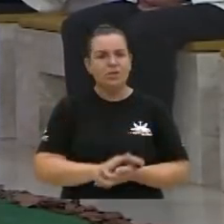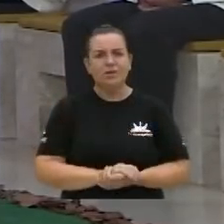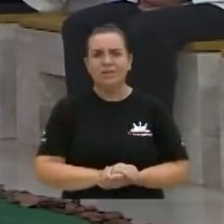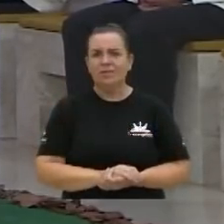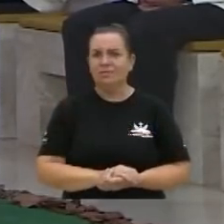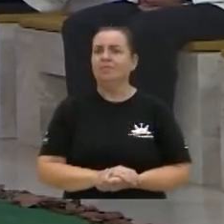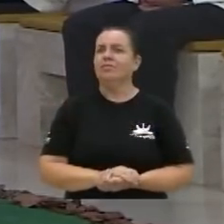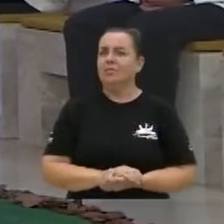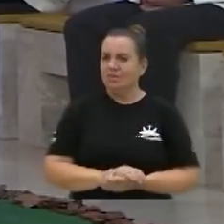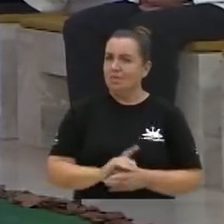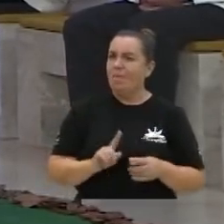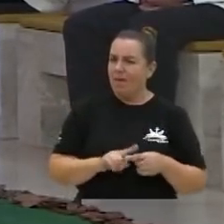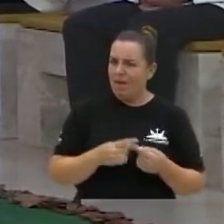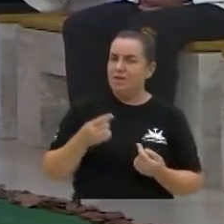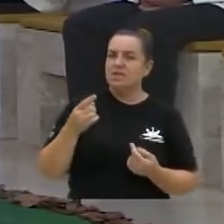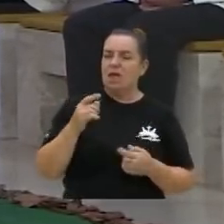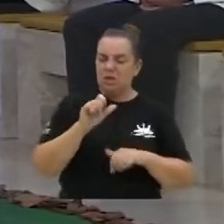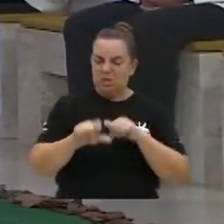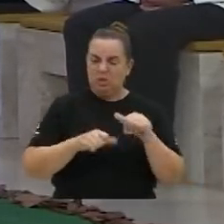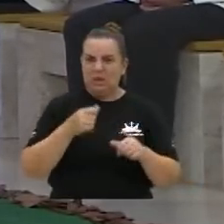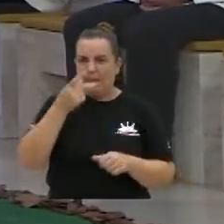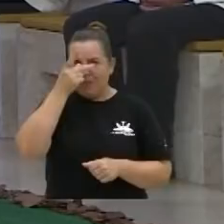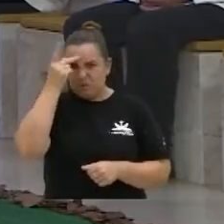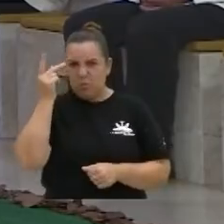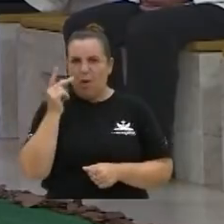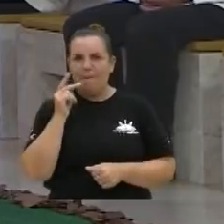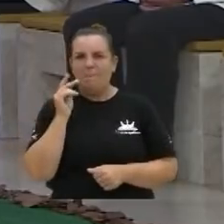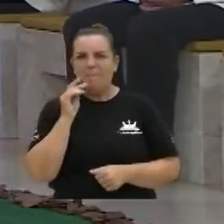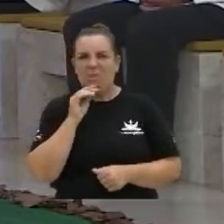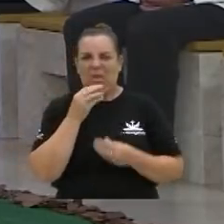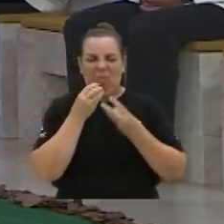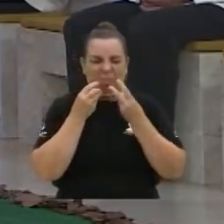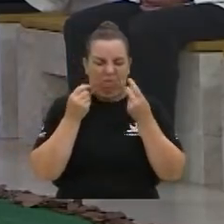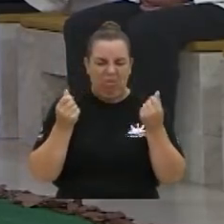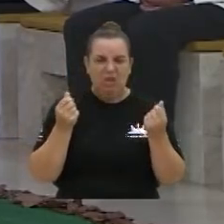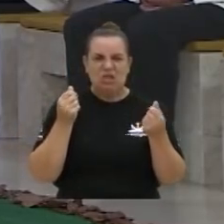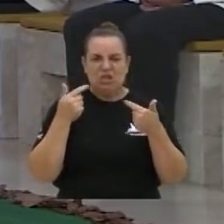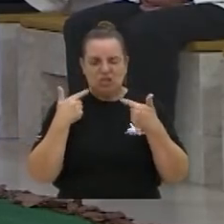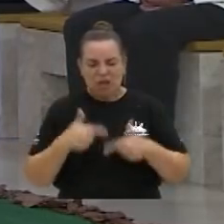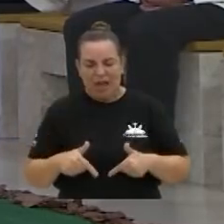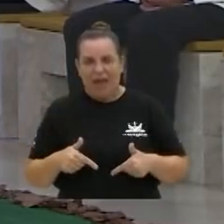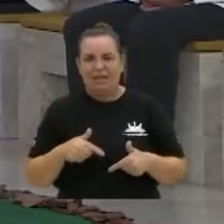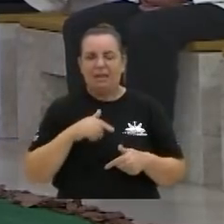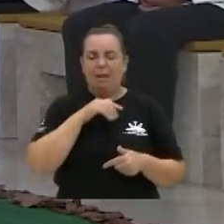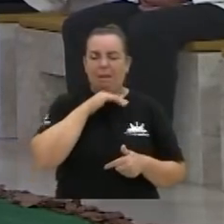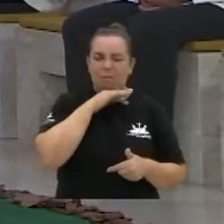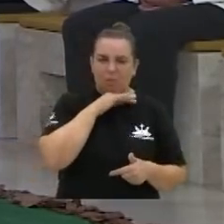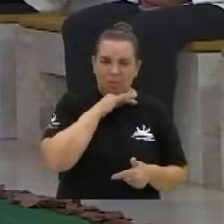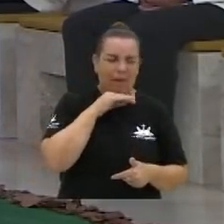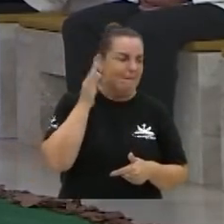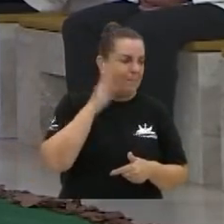quanto parece. Pessoa amarga, pessoa rancorosa, pessoa vingativa,